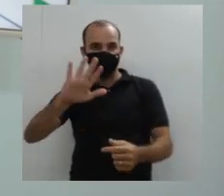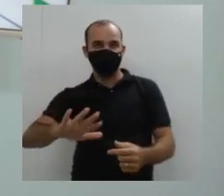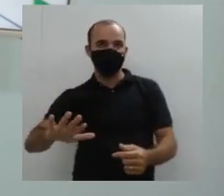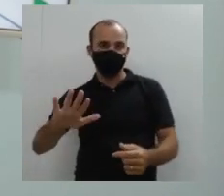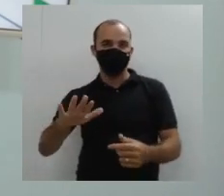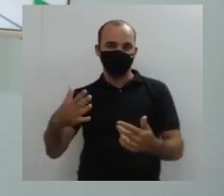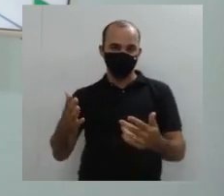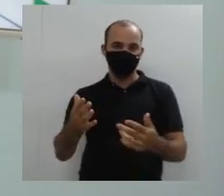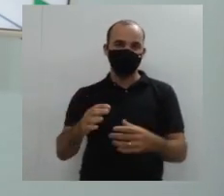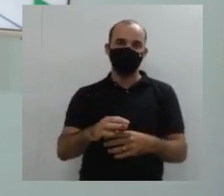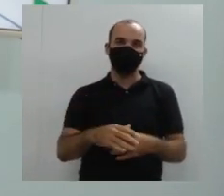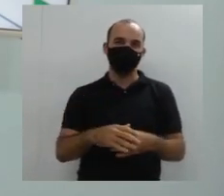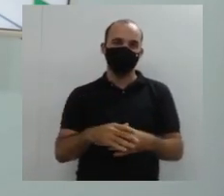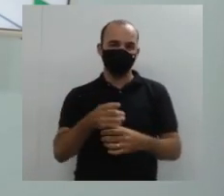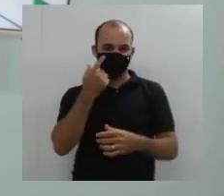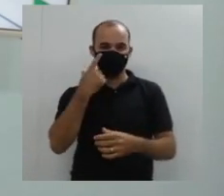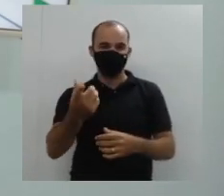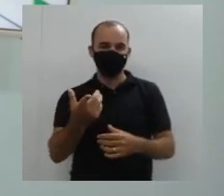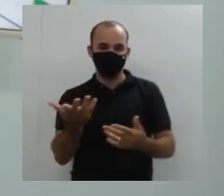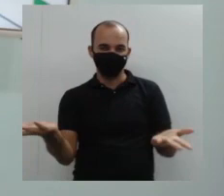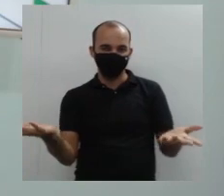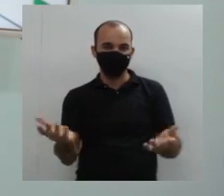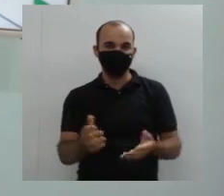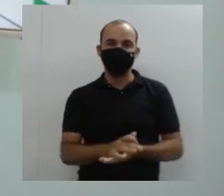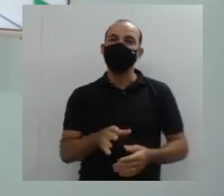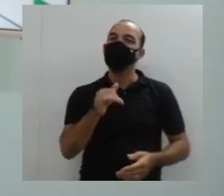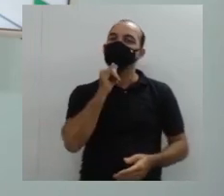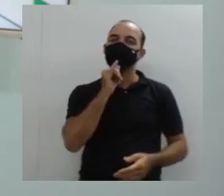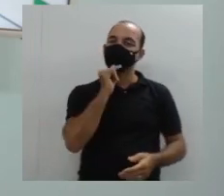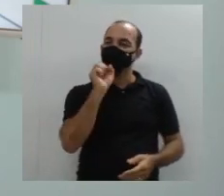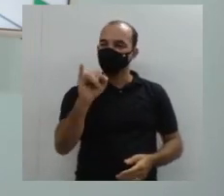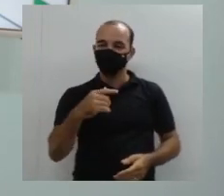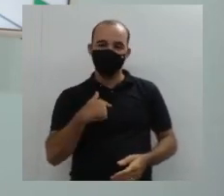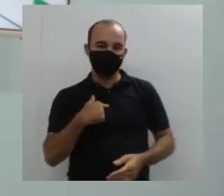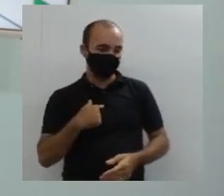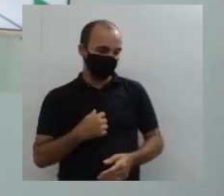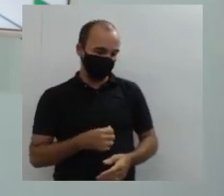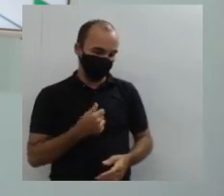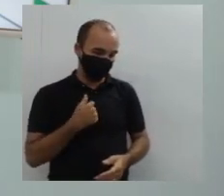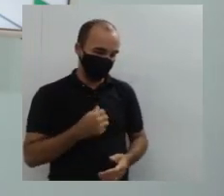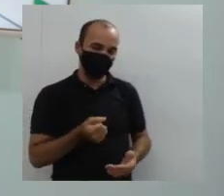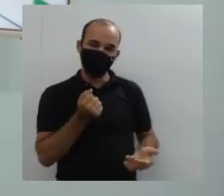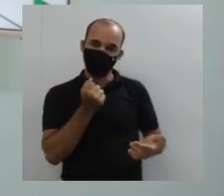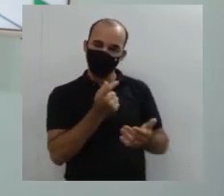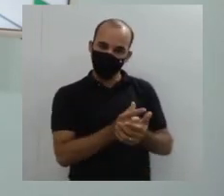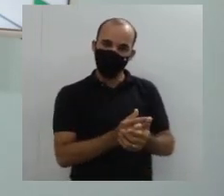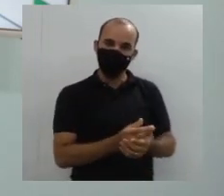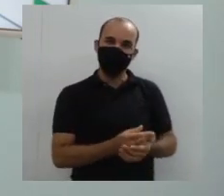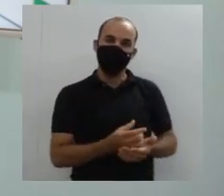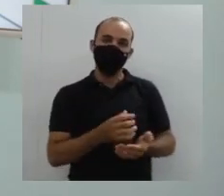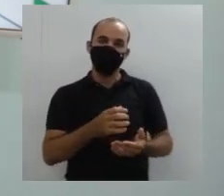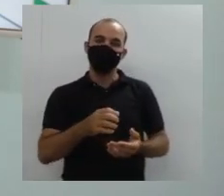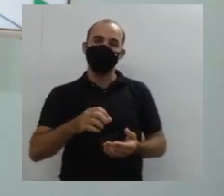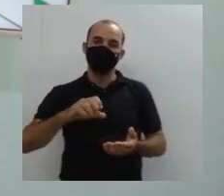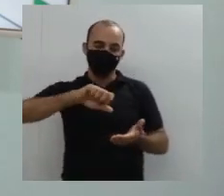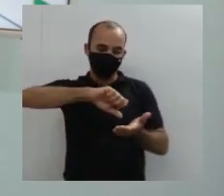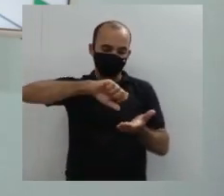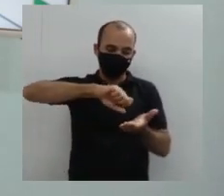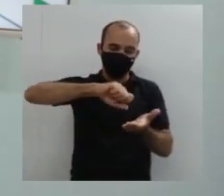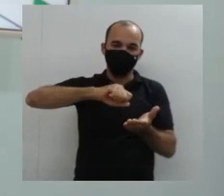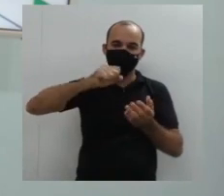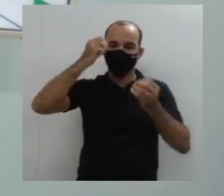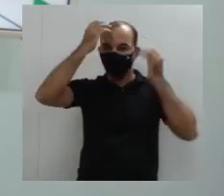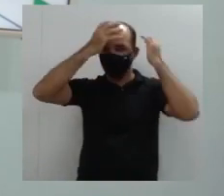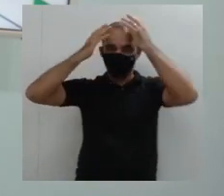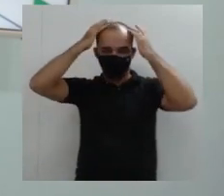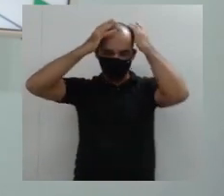que você queira, um shampoo, por exemplo, você vai adequar a linguagem para a